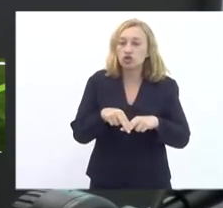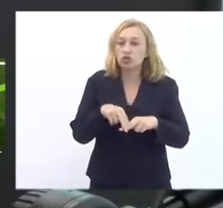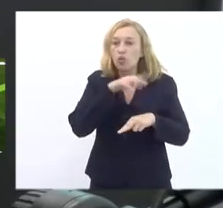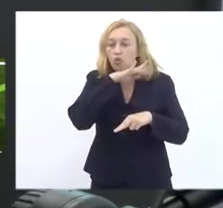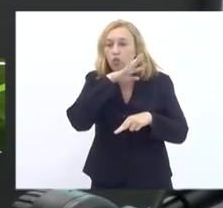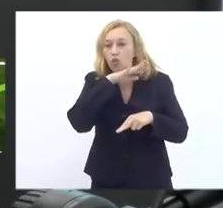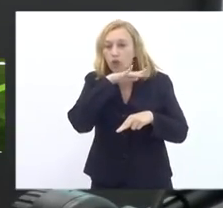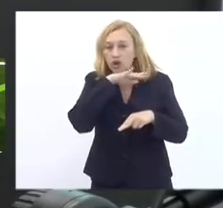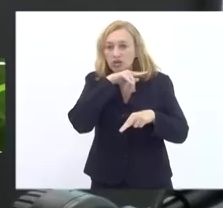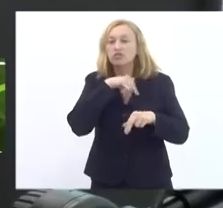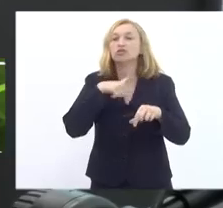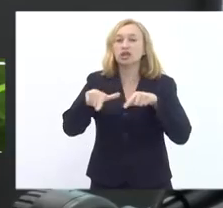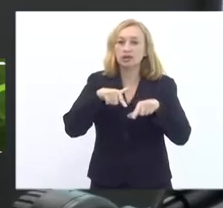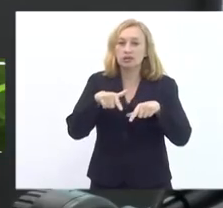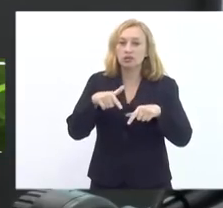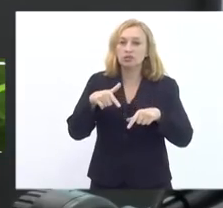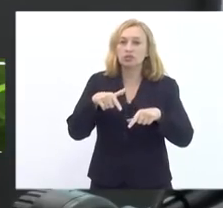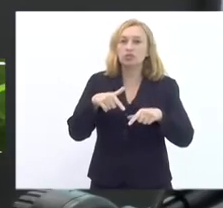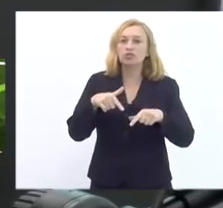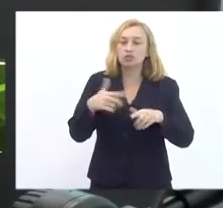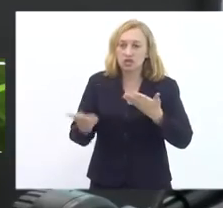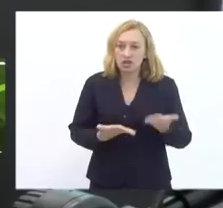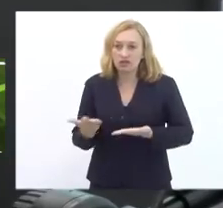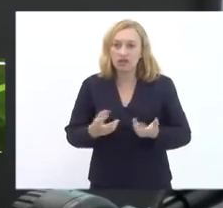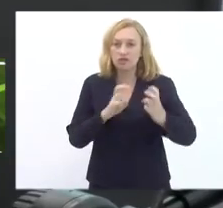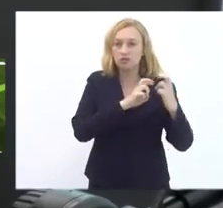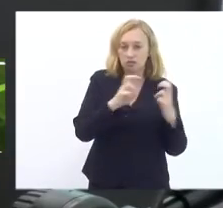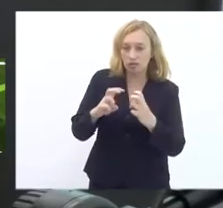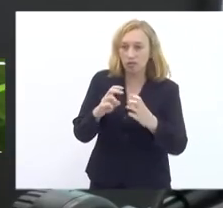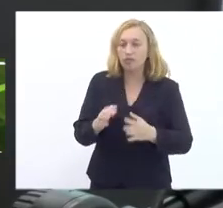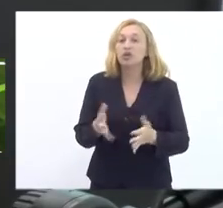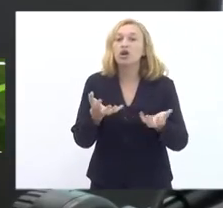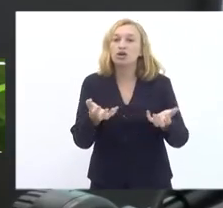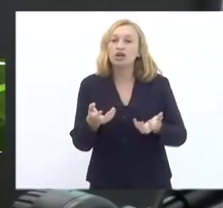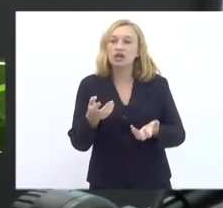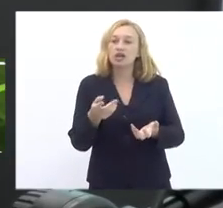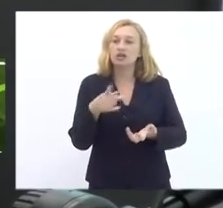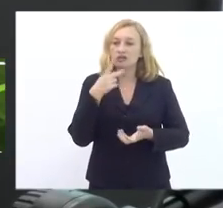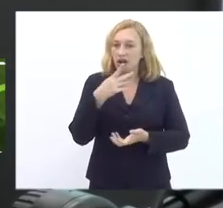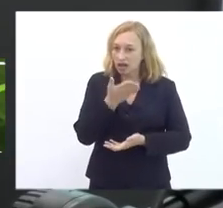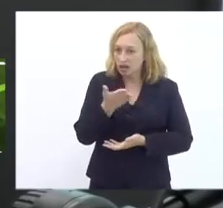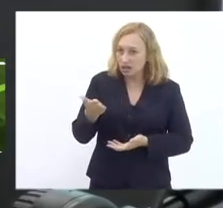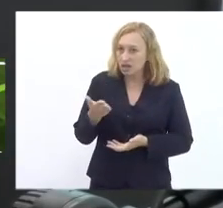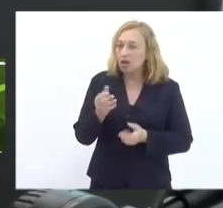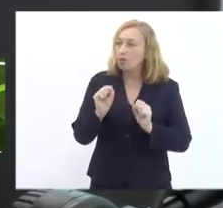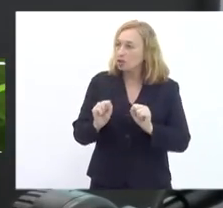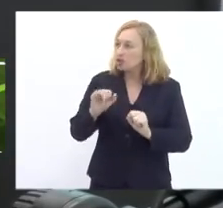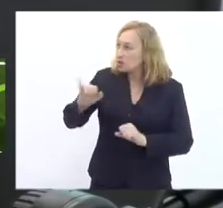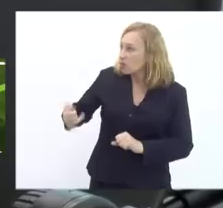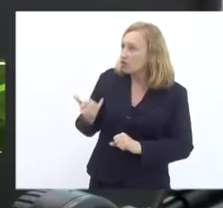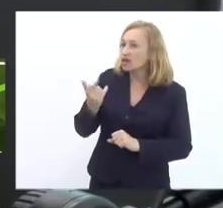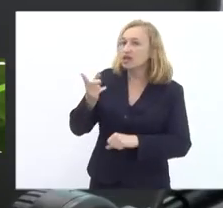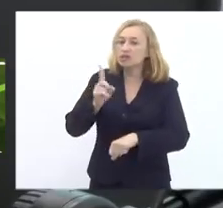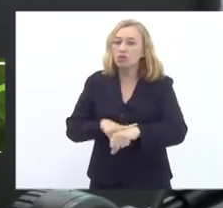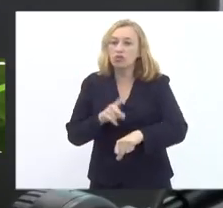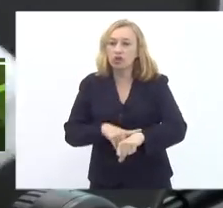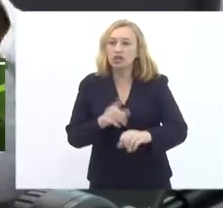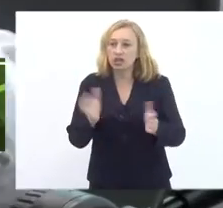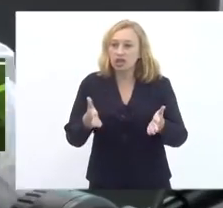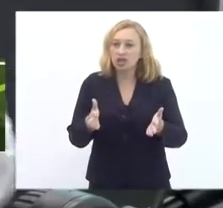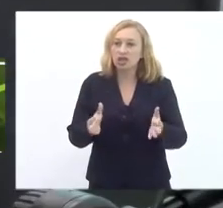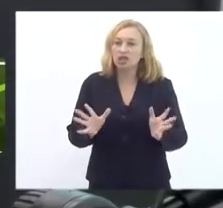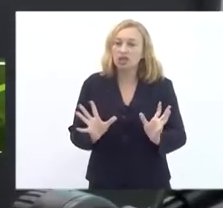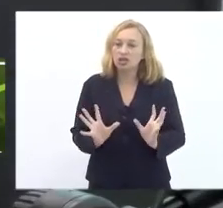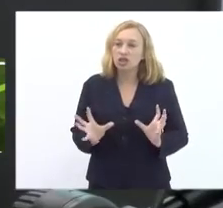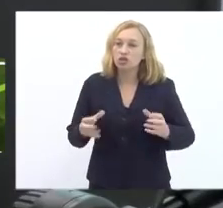precariedade do sistema ferroviário. Então, eu queria deixar aqui essas ponderações, se a gente pudesse aproveitar esse momento aqui, já que nós estamos em